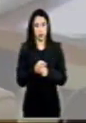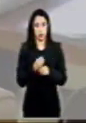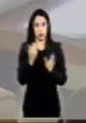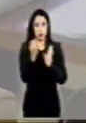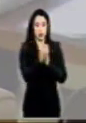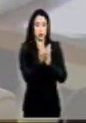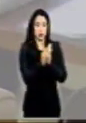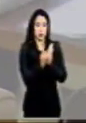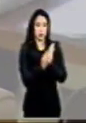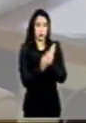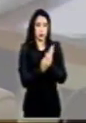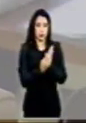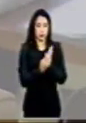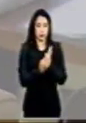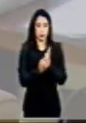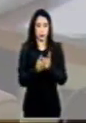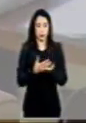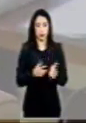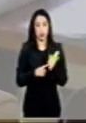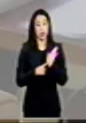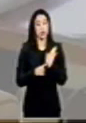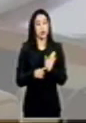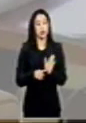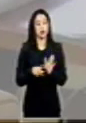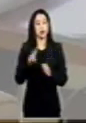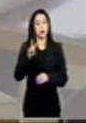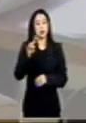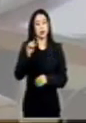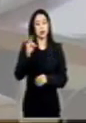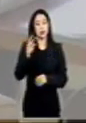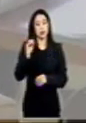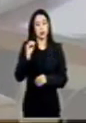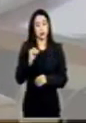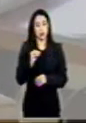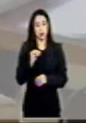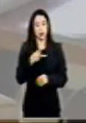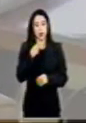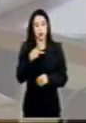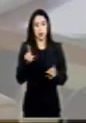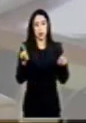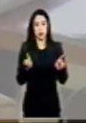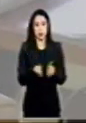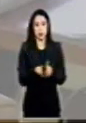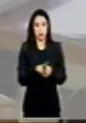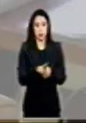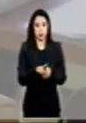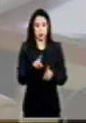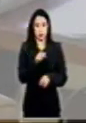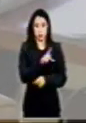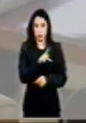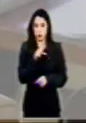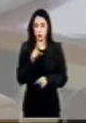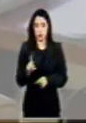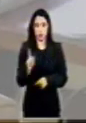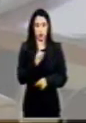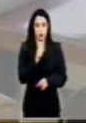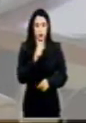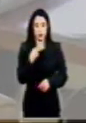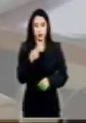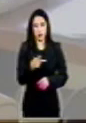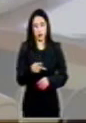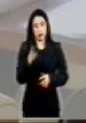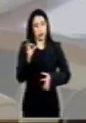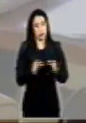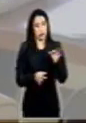procedimento e que consta aqui do voto. Eu reitero, senhor presidente, que não se está aqui a fazer juízo de valor